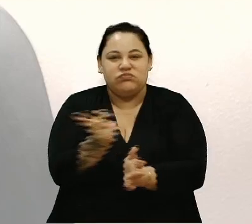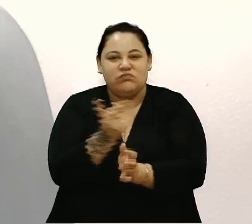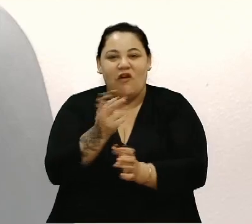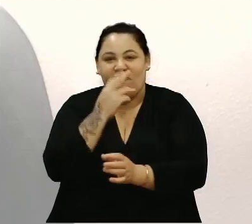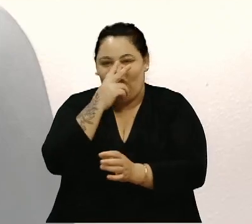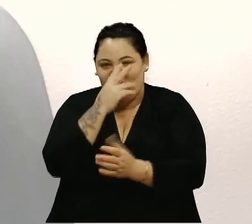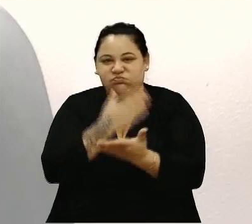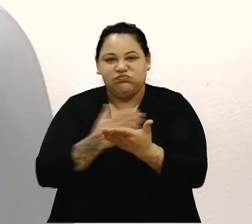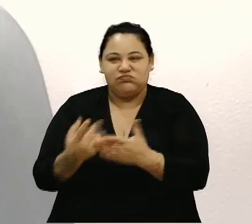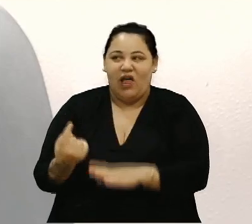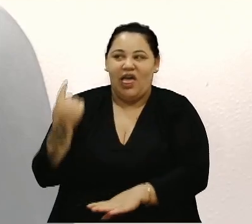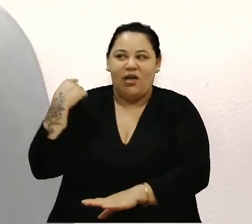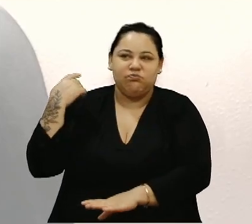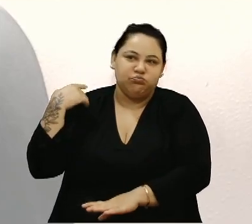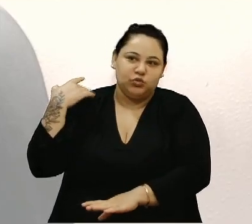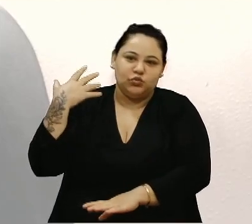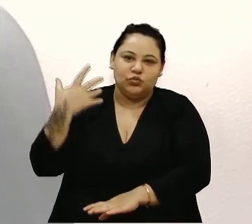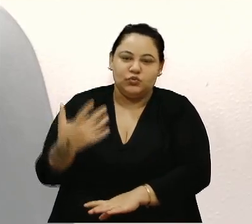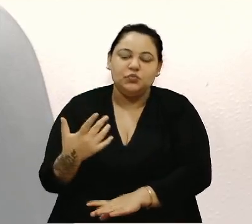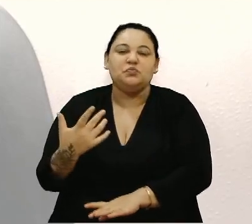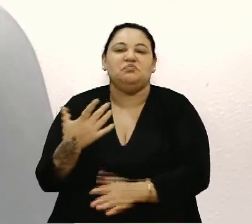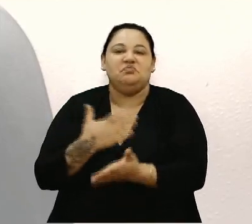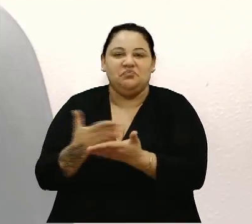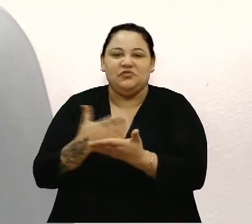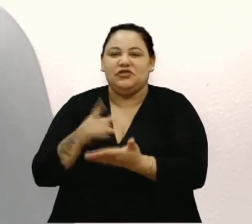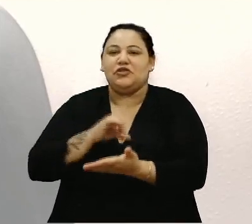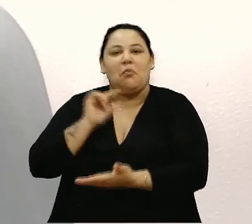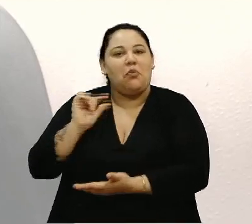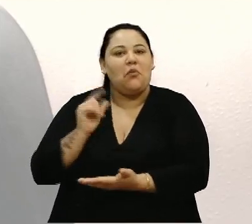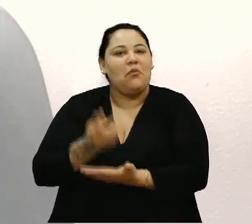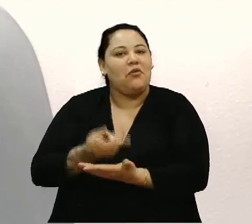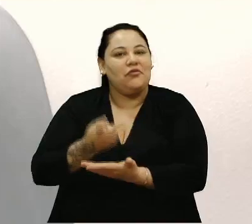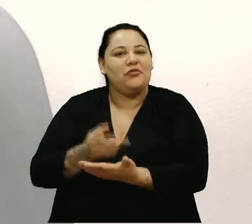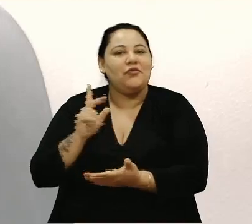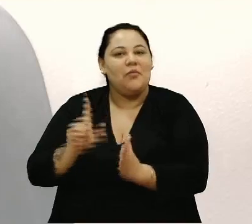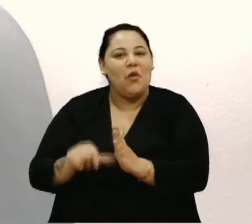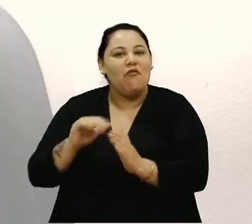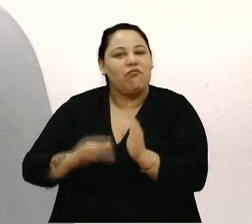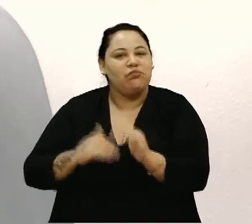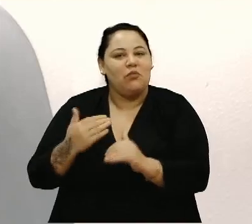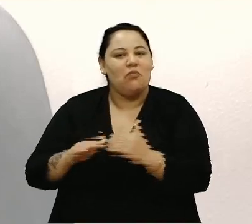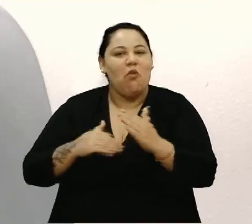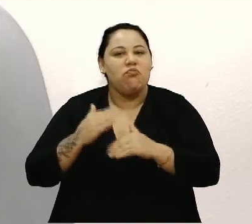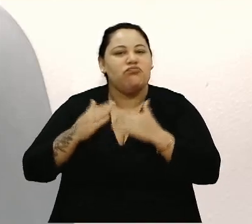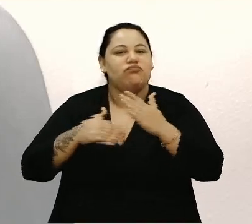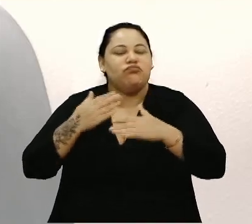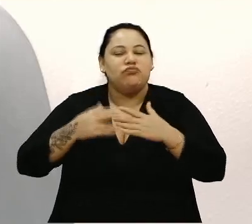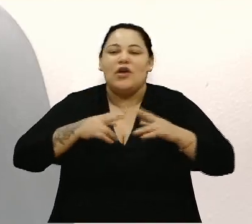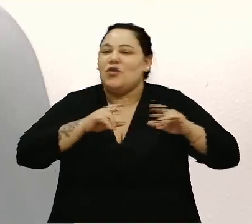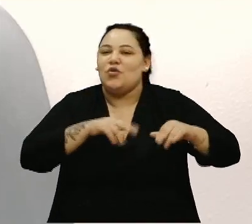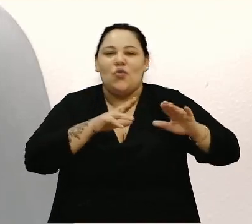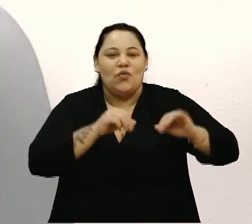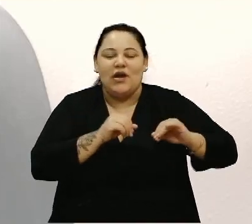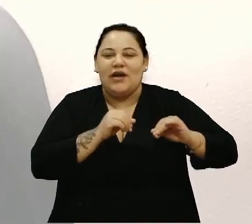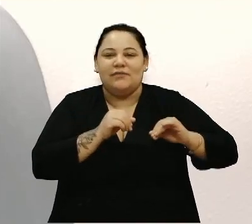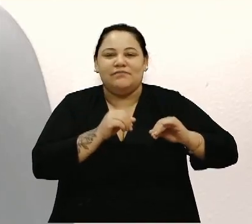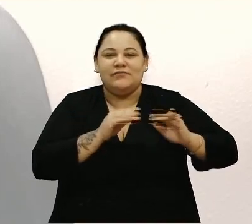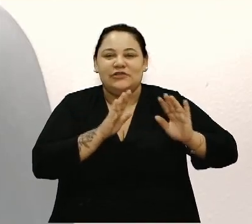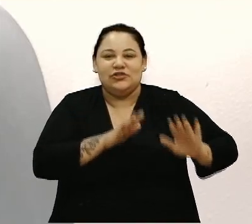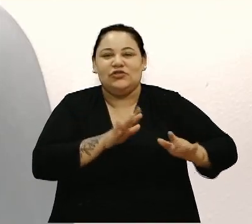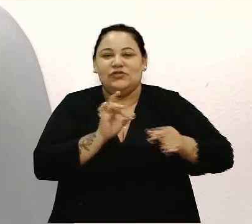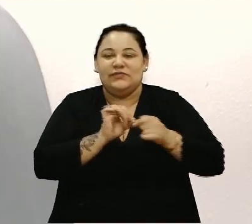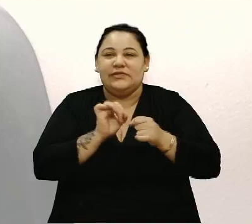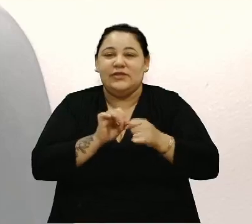atrás com poucos produtos e foi evoluindo a cada momento e nunca deixou de fazer o que eles